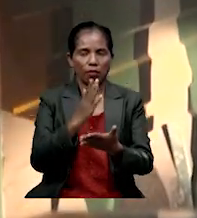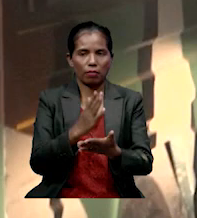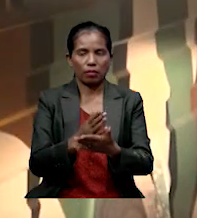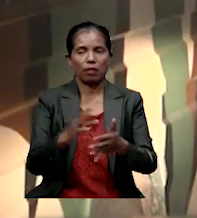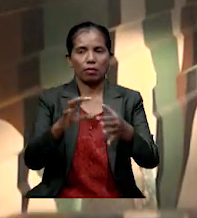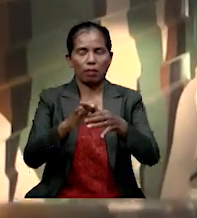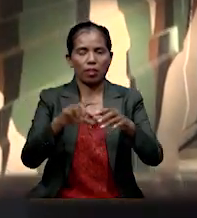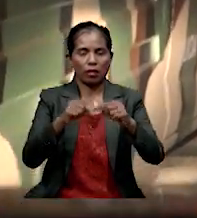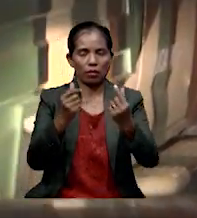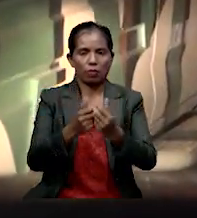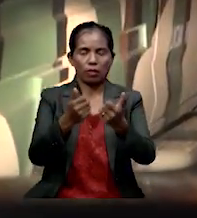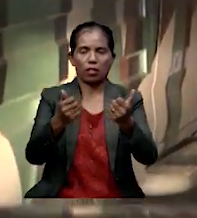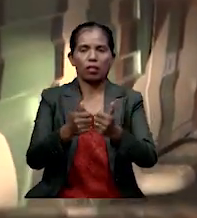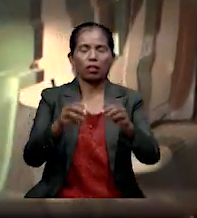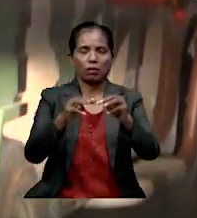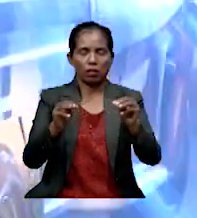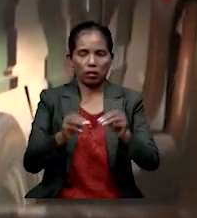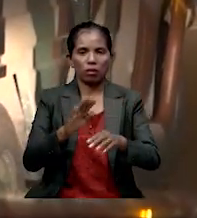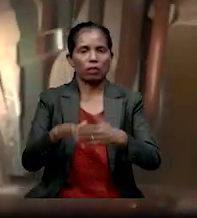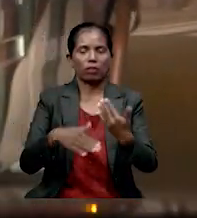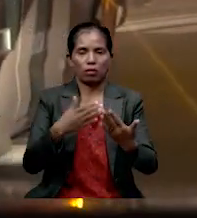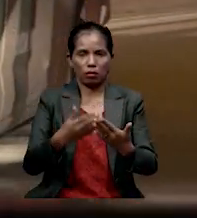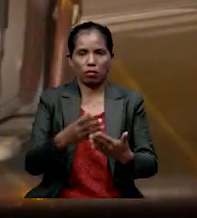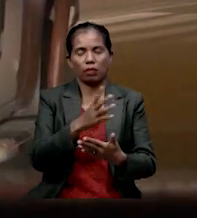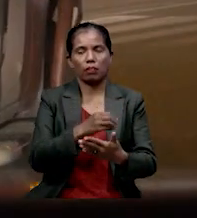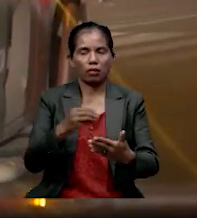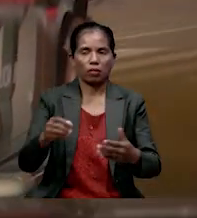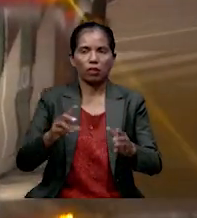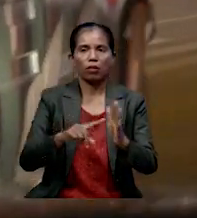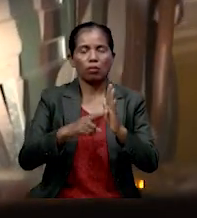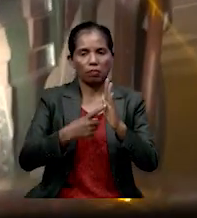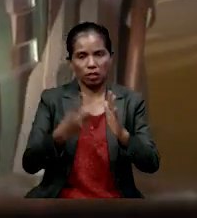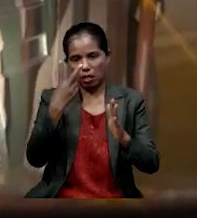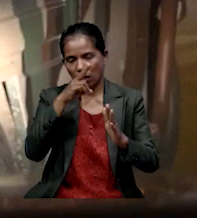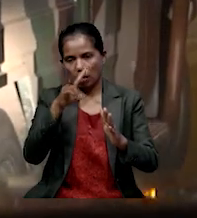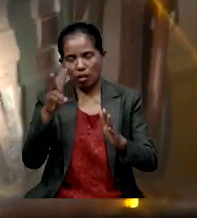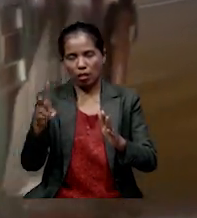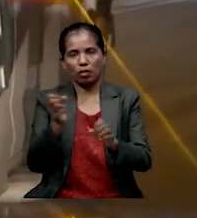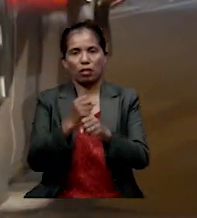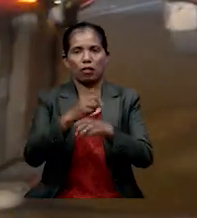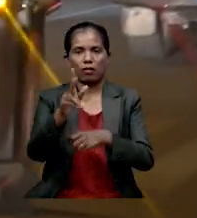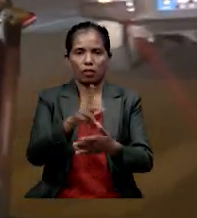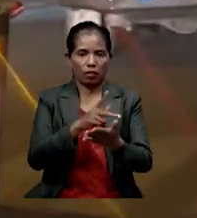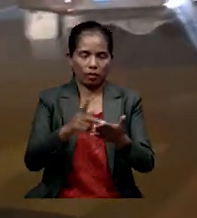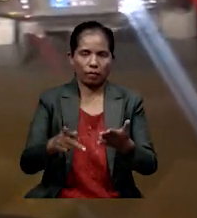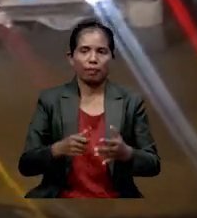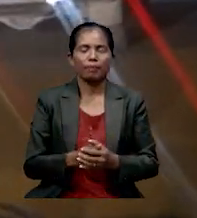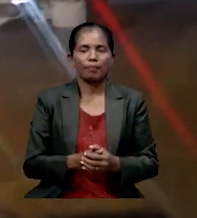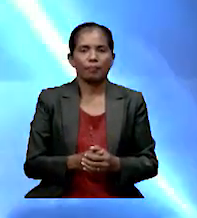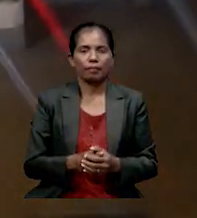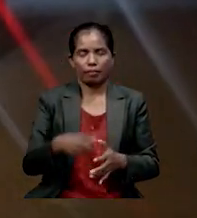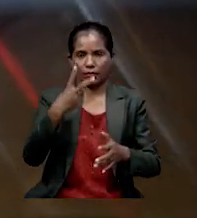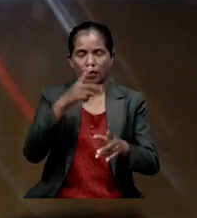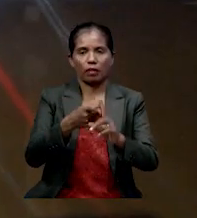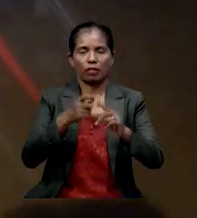membro do grupo Arte Marciais, o Arte Ritual Balum, nebe haju hafu malu, o de Hamosu crime. Enquanto a operação conjunta né,